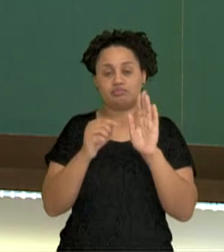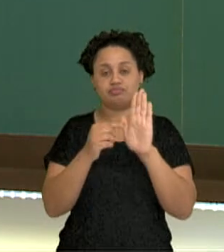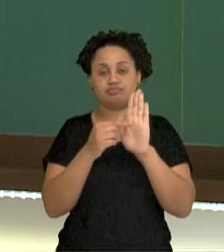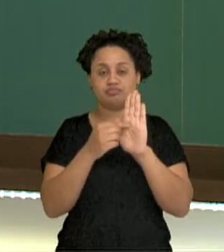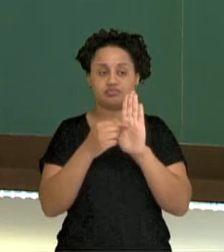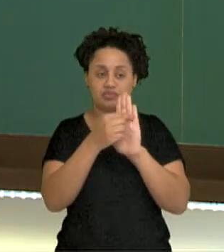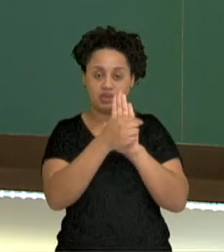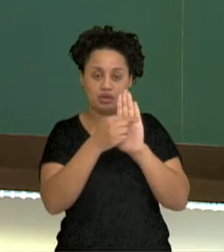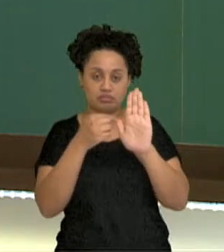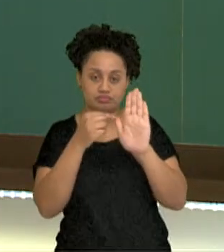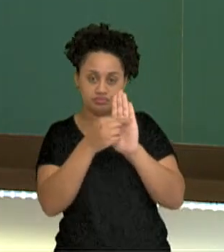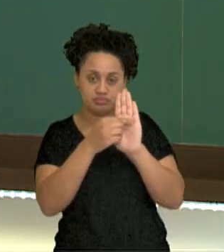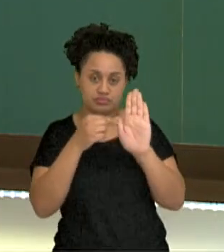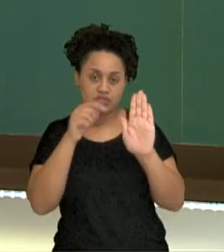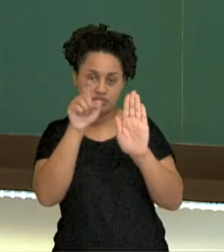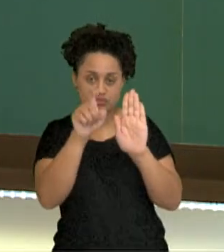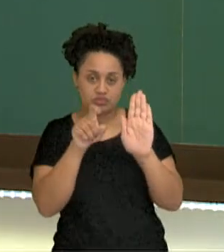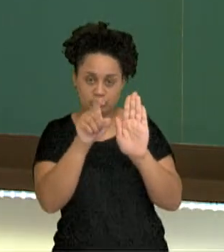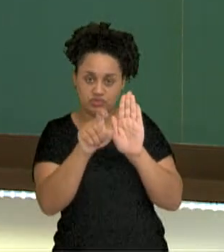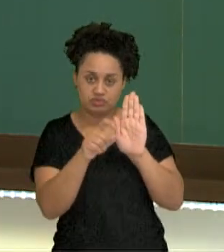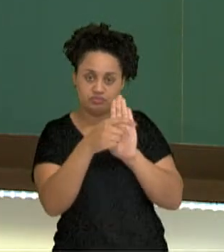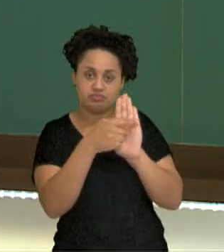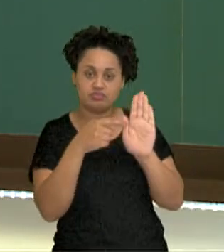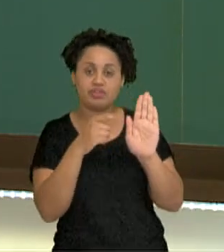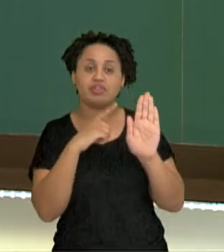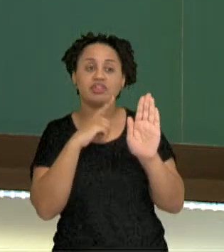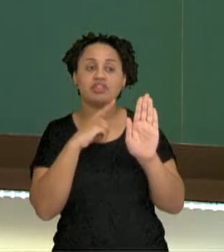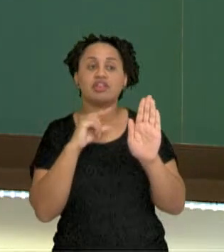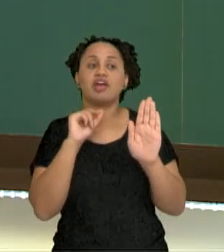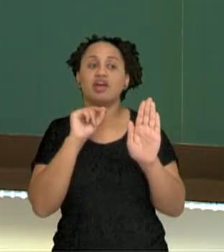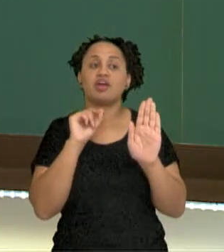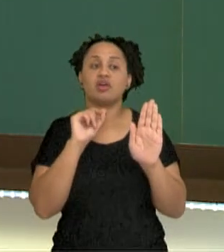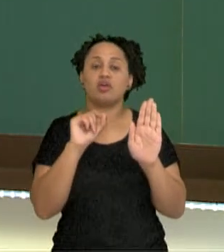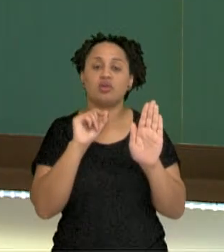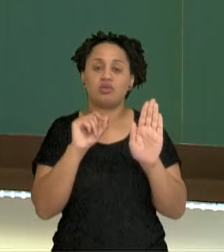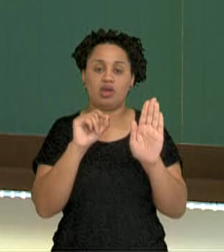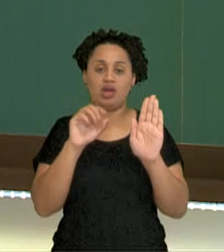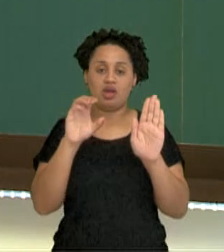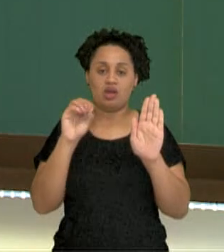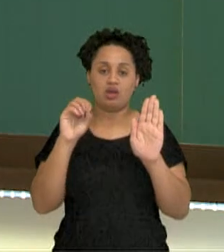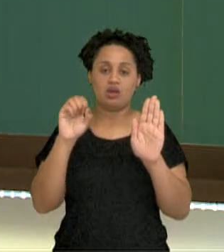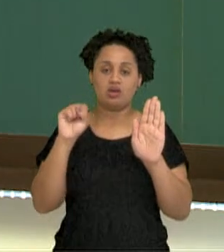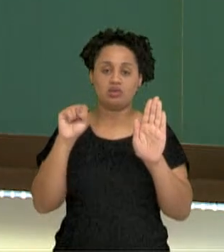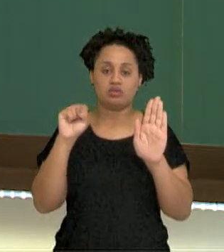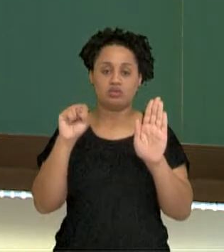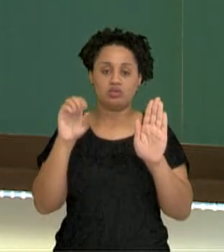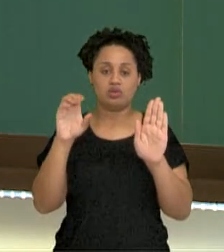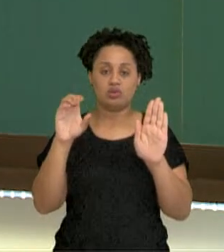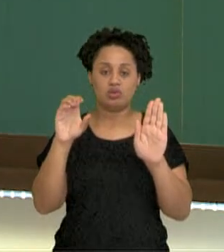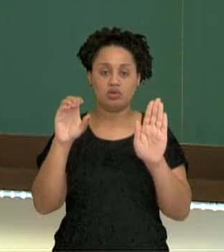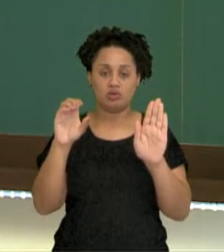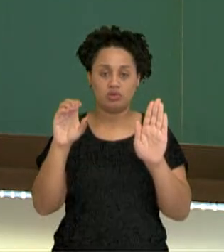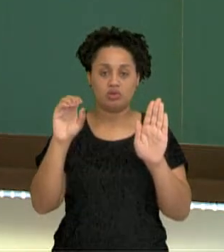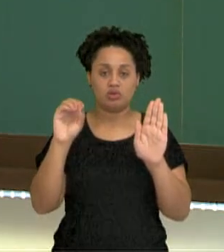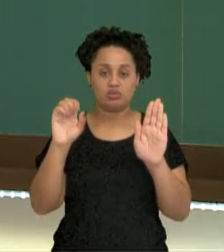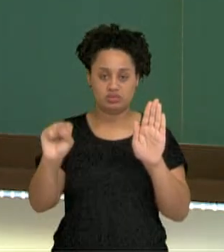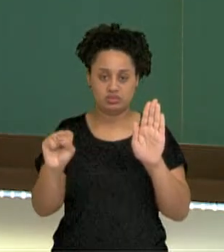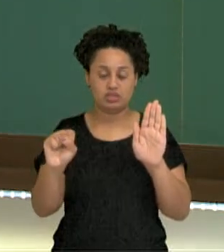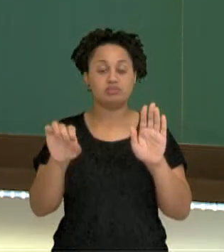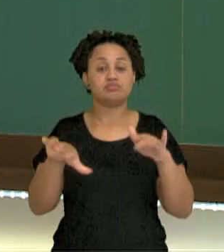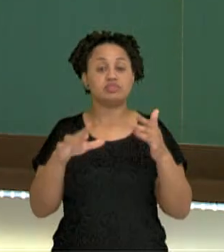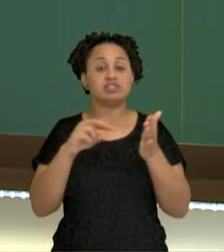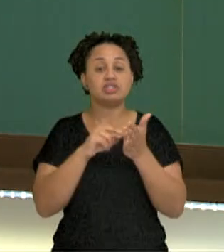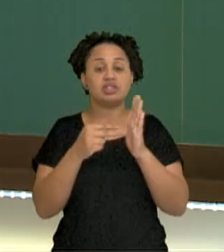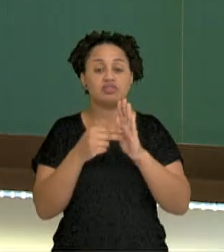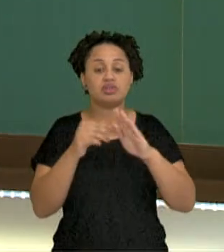eixo X, nós vamos encontrar os valores de cosseno. O que isso quer dizer? Quando você projeta um